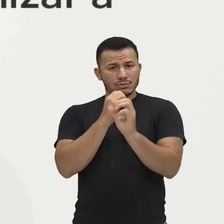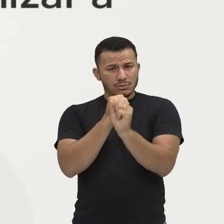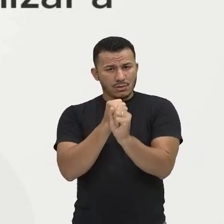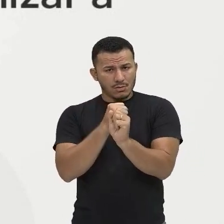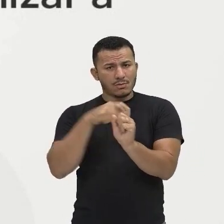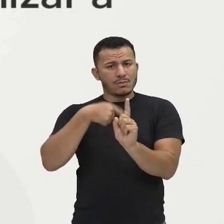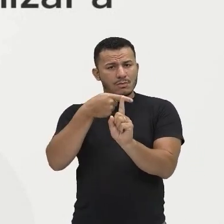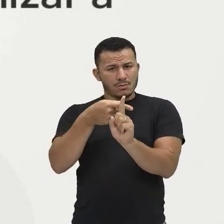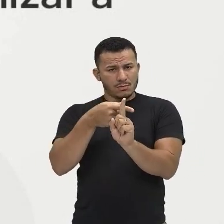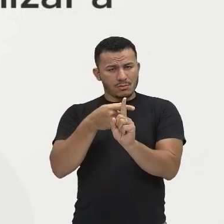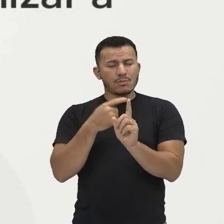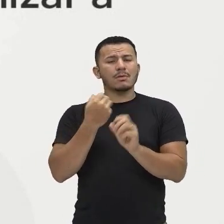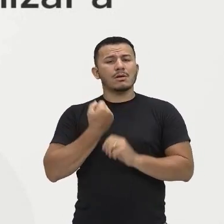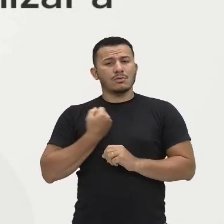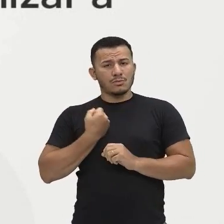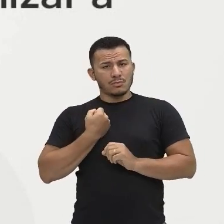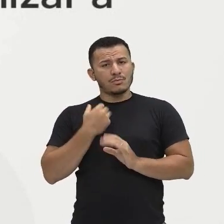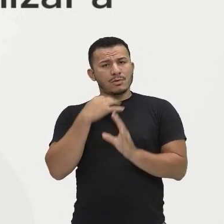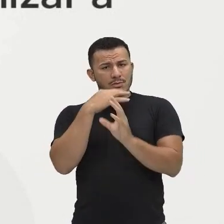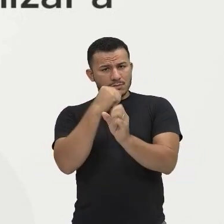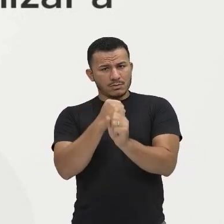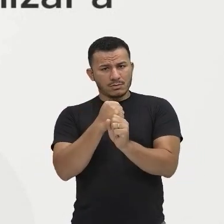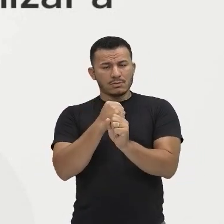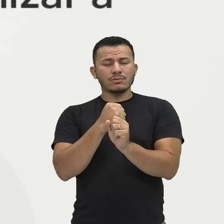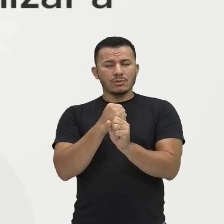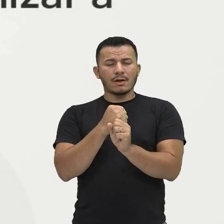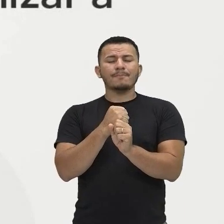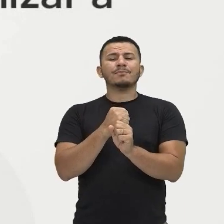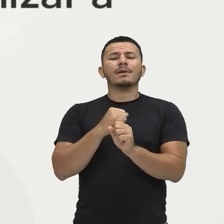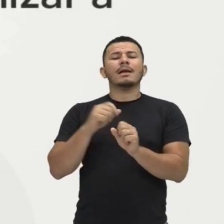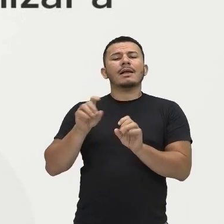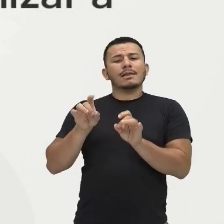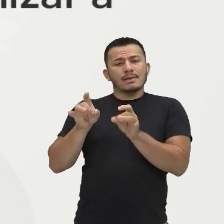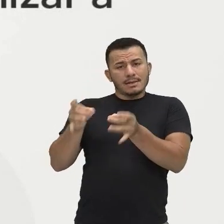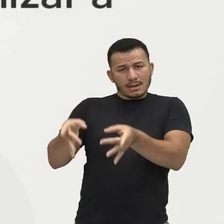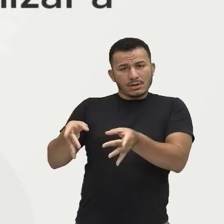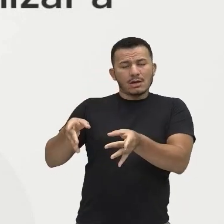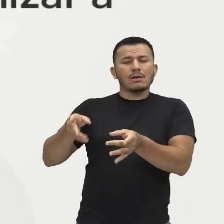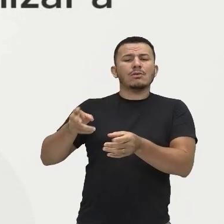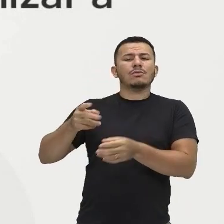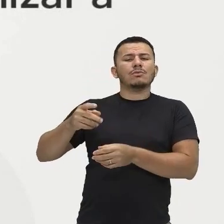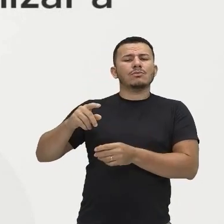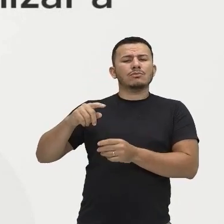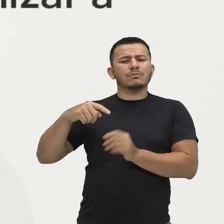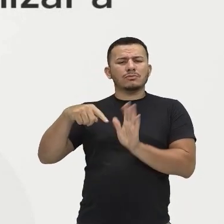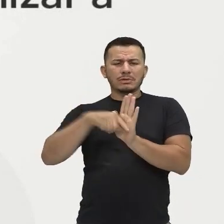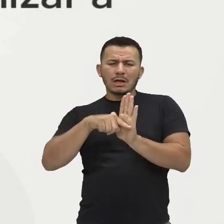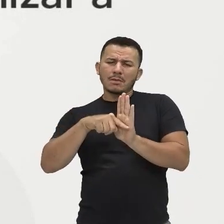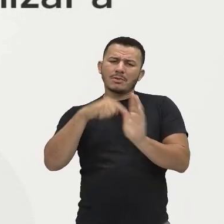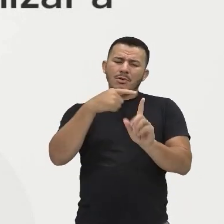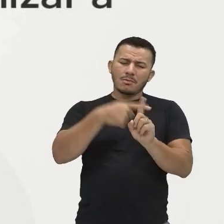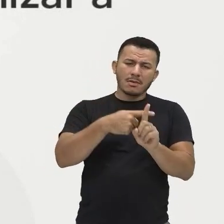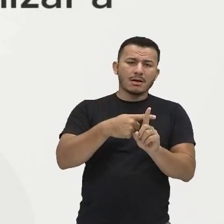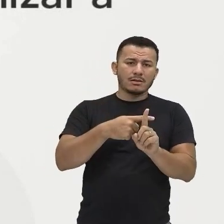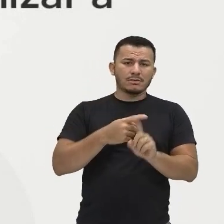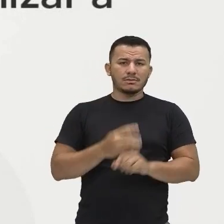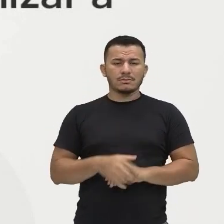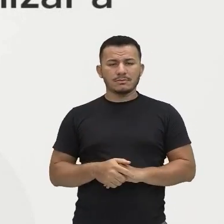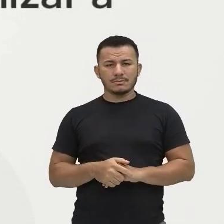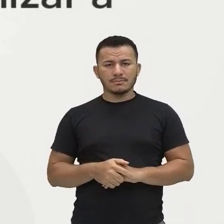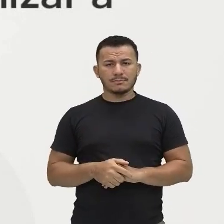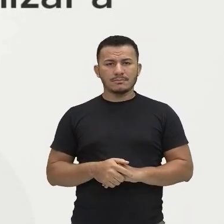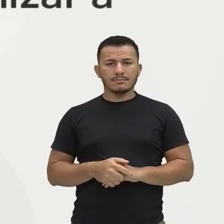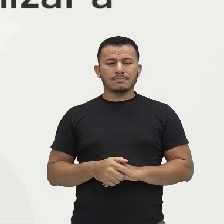somamos os números e conservamos o mesmo sinal. Beleza? Isso é